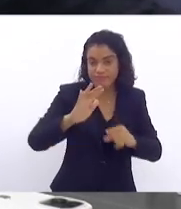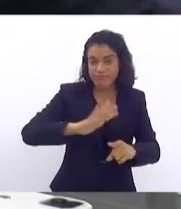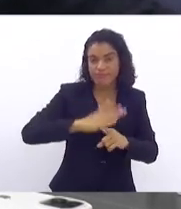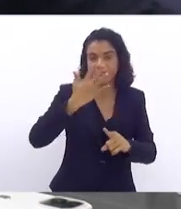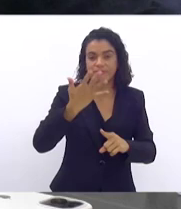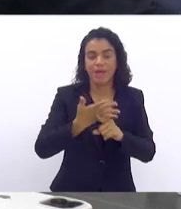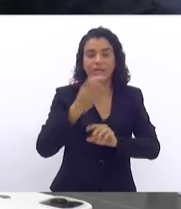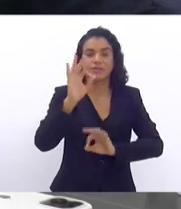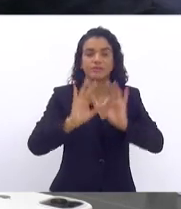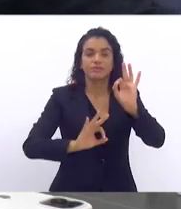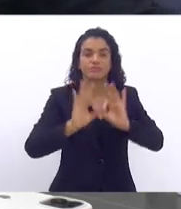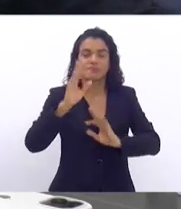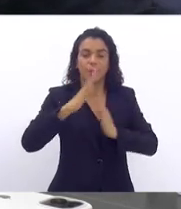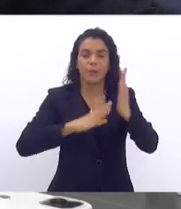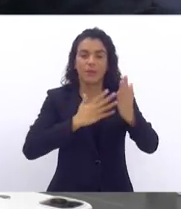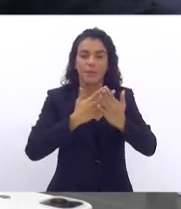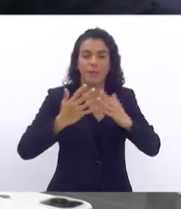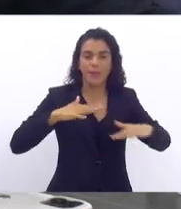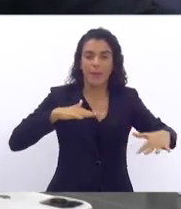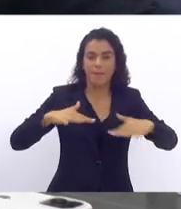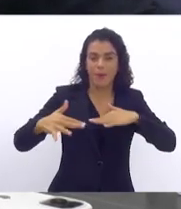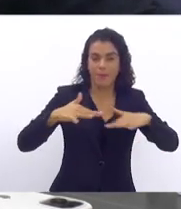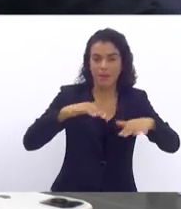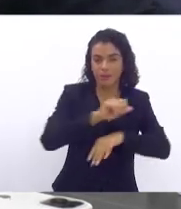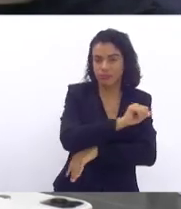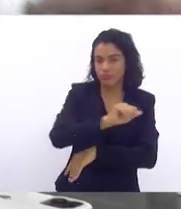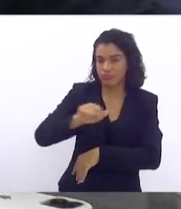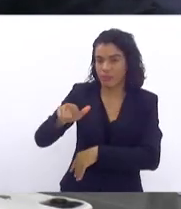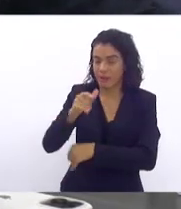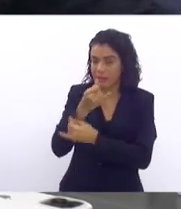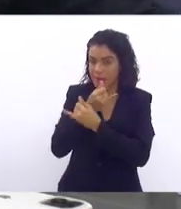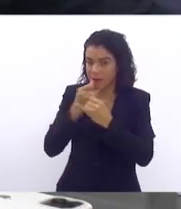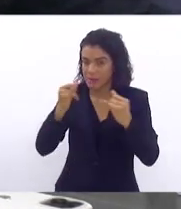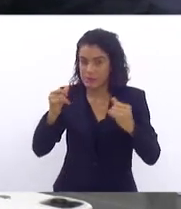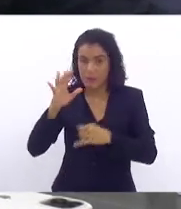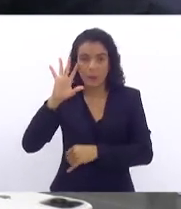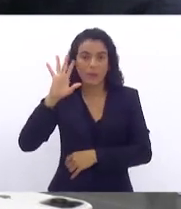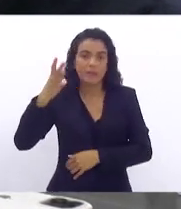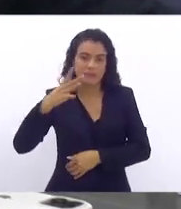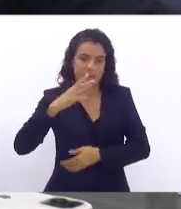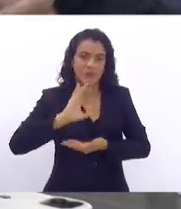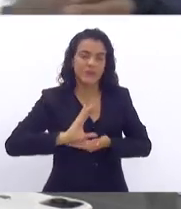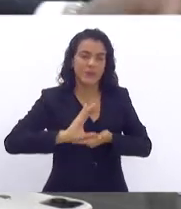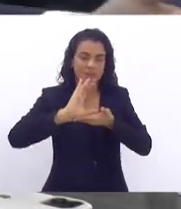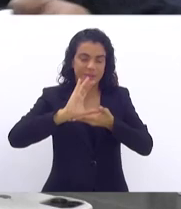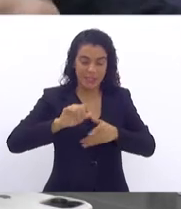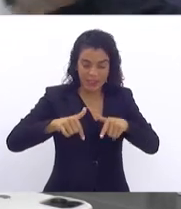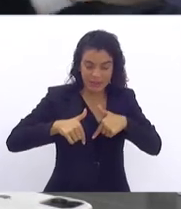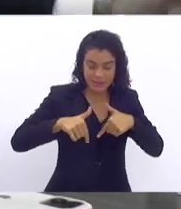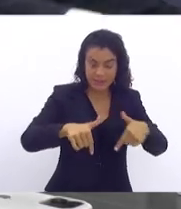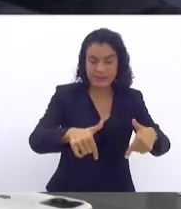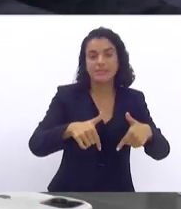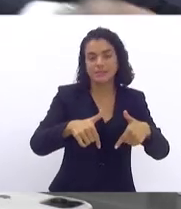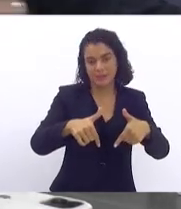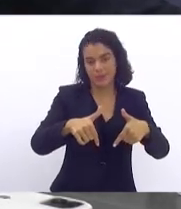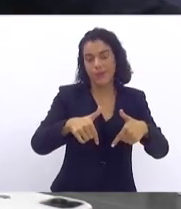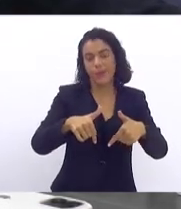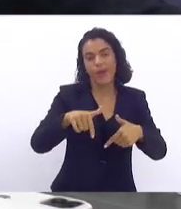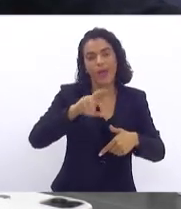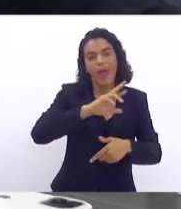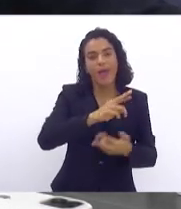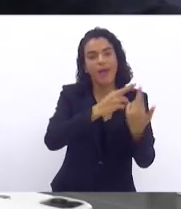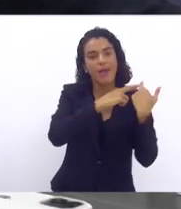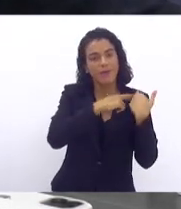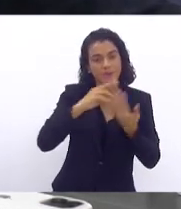no planejamento da mobilidade do que da energia. Também é uma decisão do conselho. As ações finalísticas são atribuições